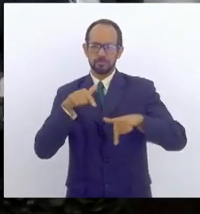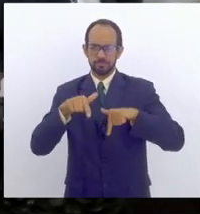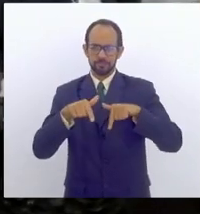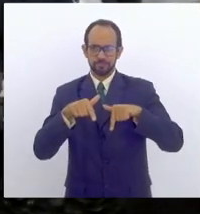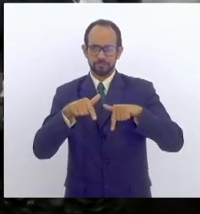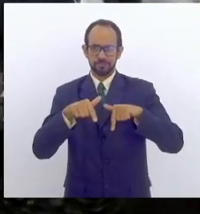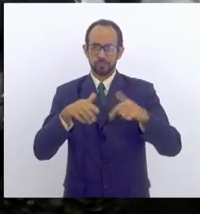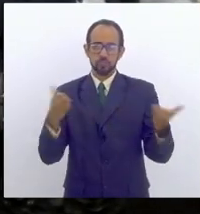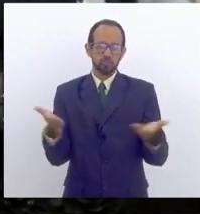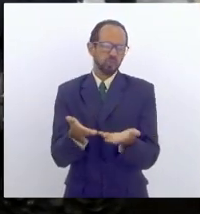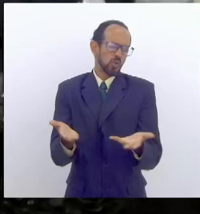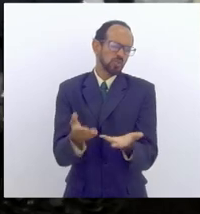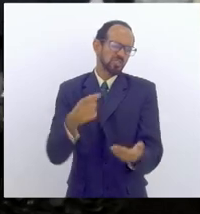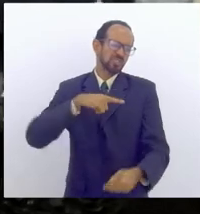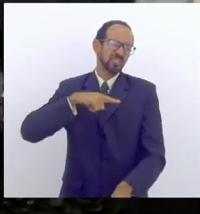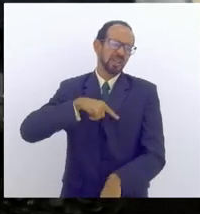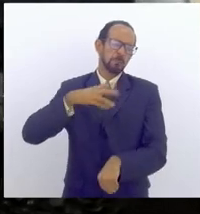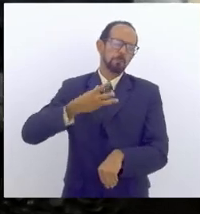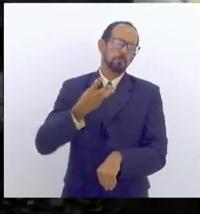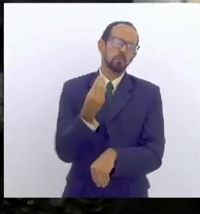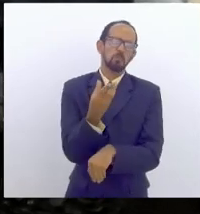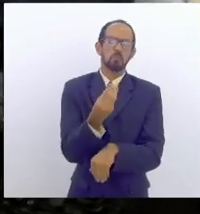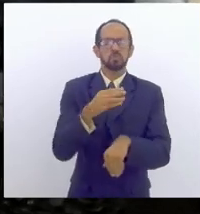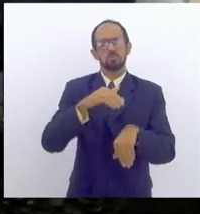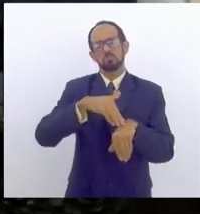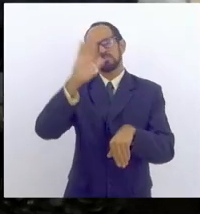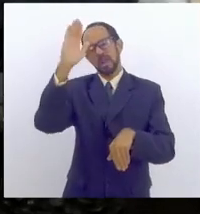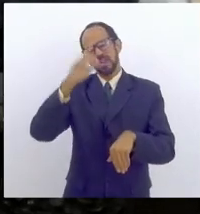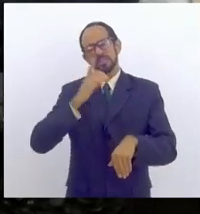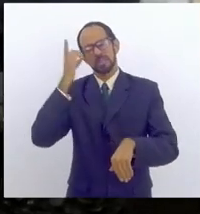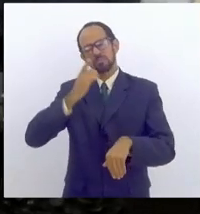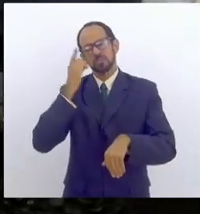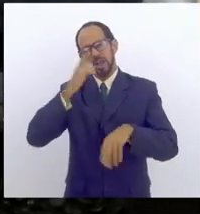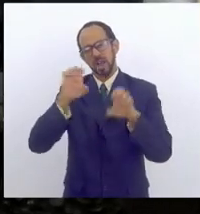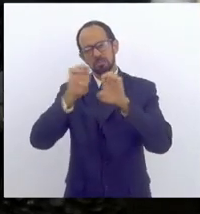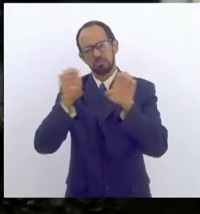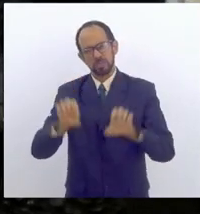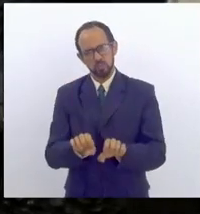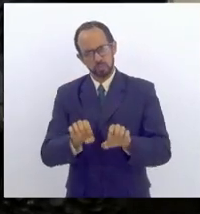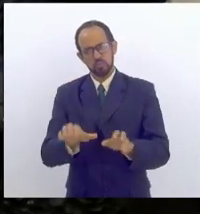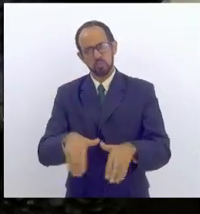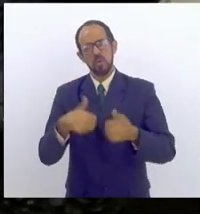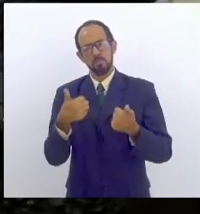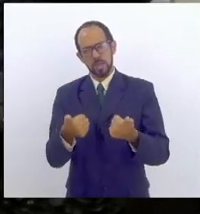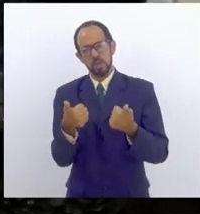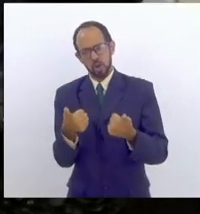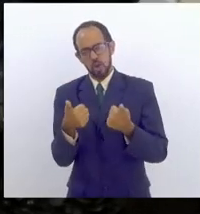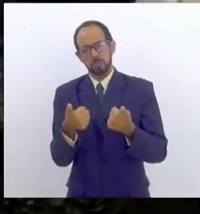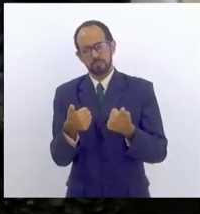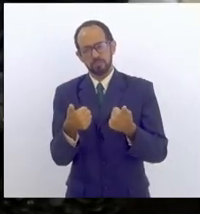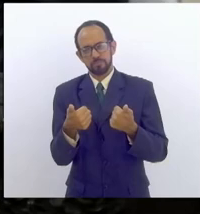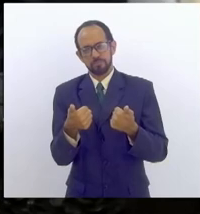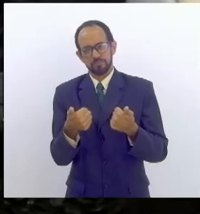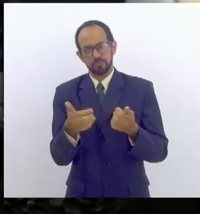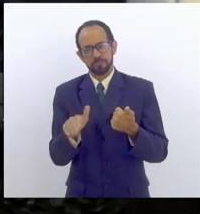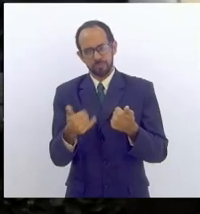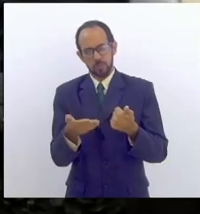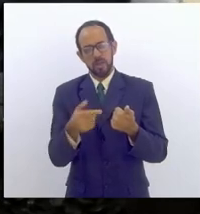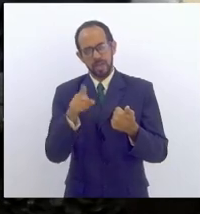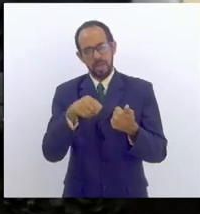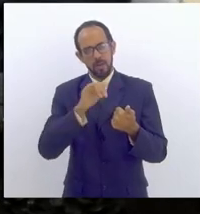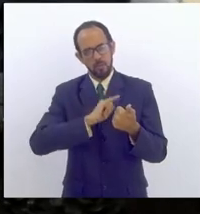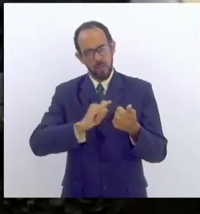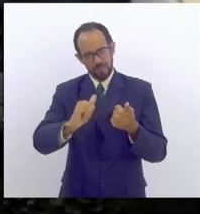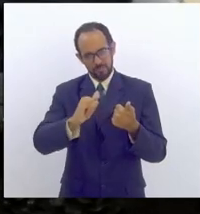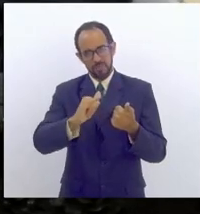agora a gente tem muito mais deputadas, uma estrutura da casa muito mais eficiente. Então, era essa a